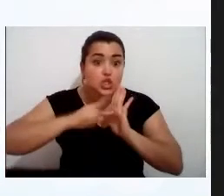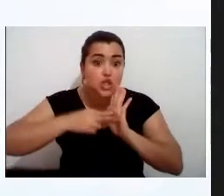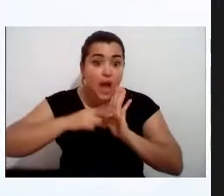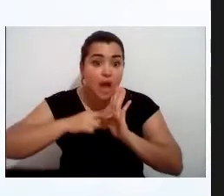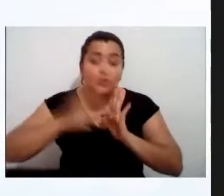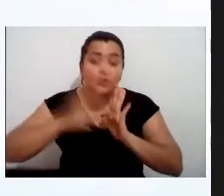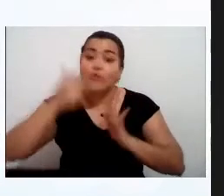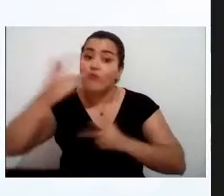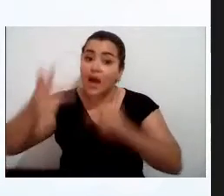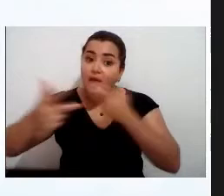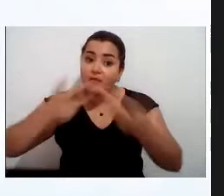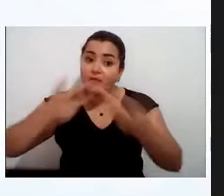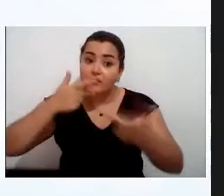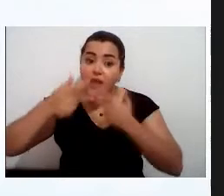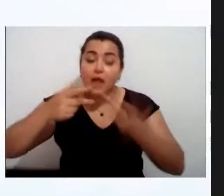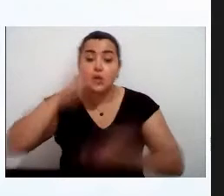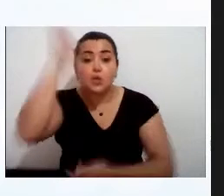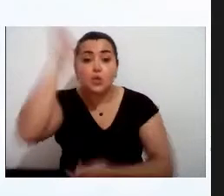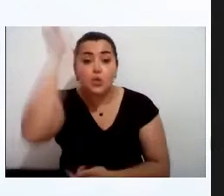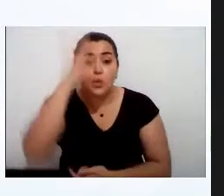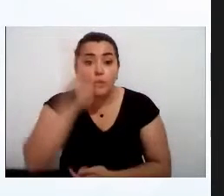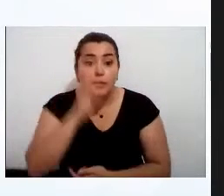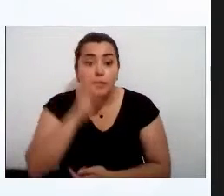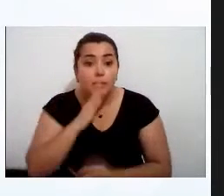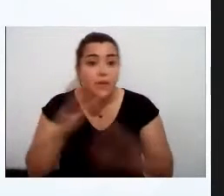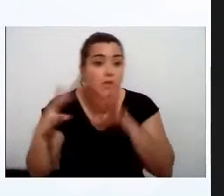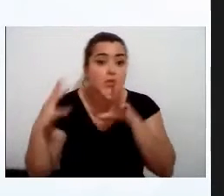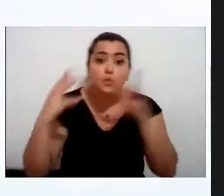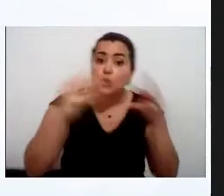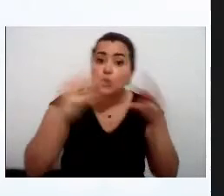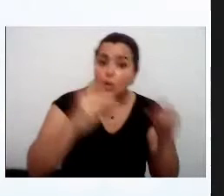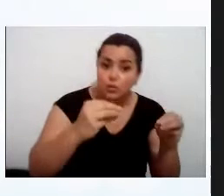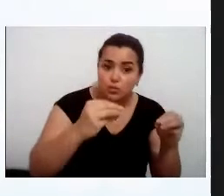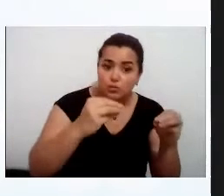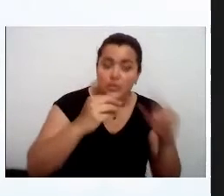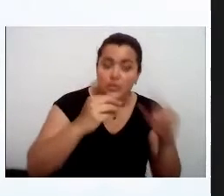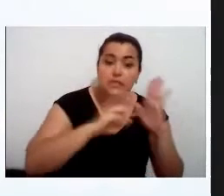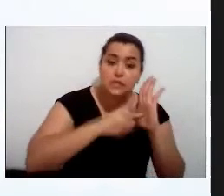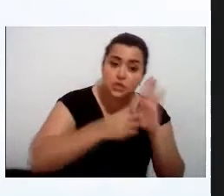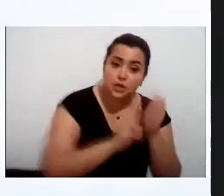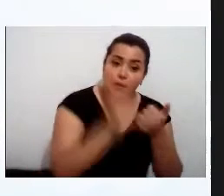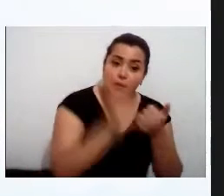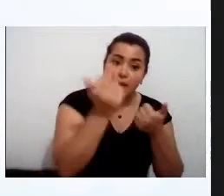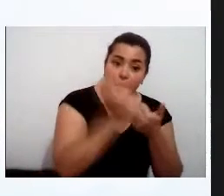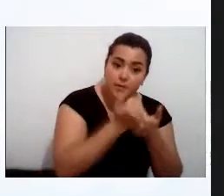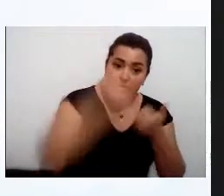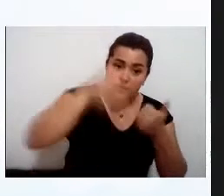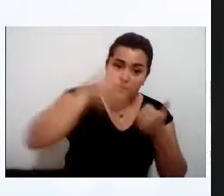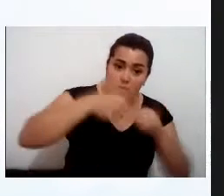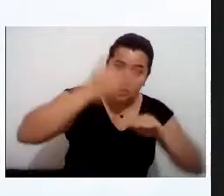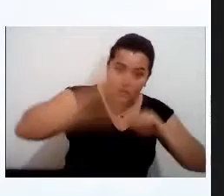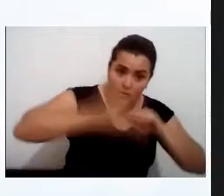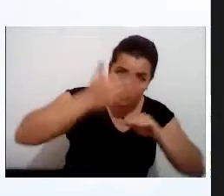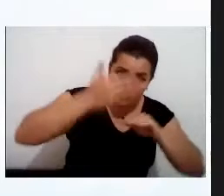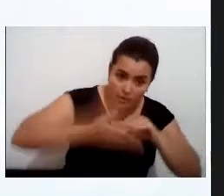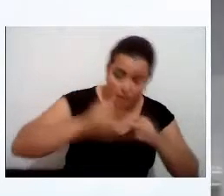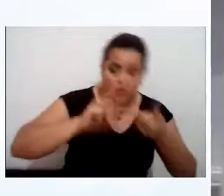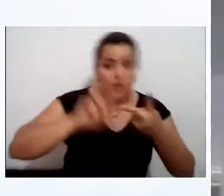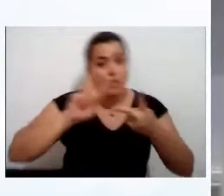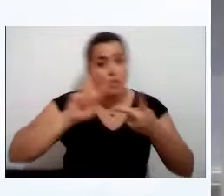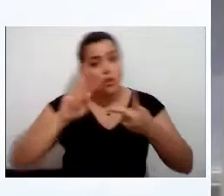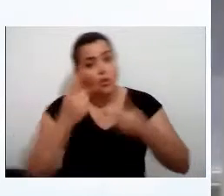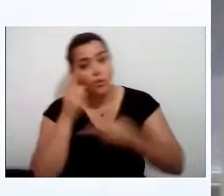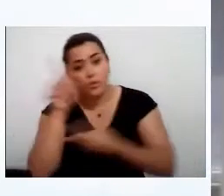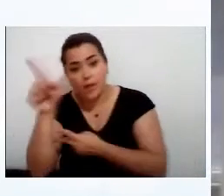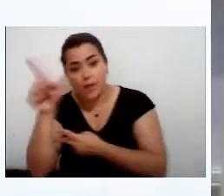articulação nacional, né? Seja os sindicatos que representam os trabalhadores metalúrgicos, seja os sindicatos que representam os comerciários,